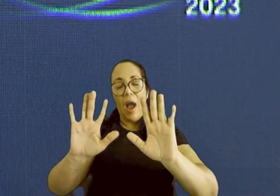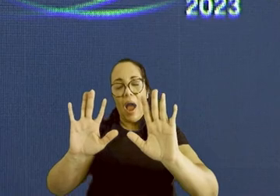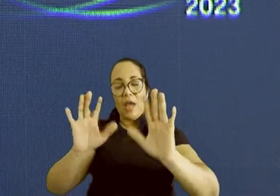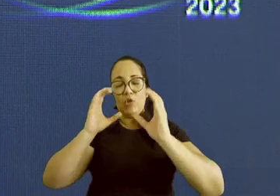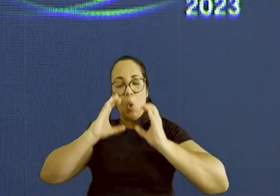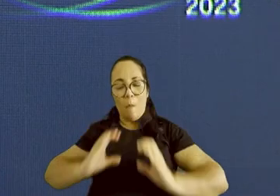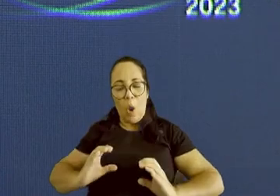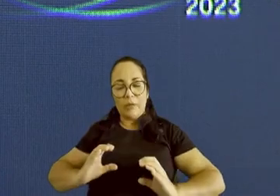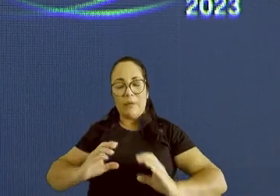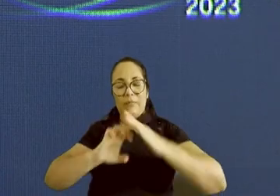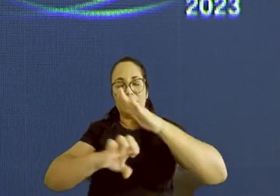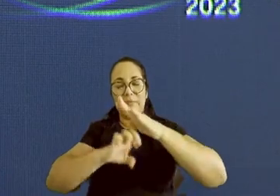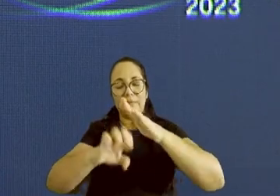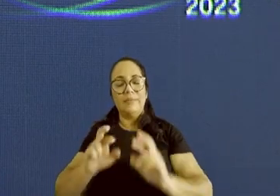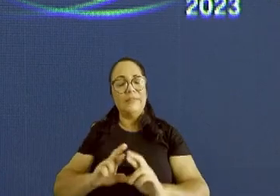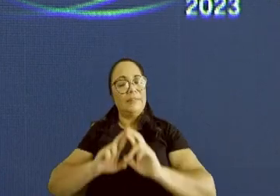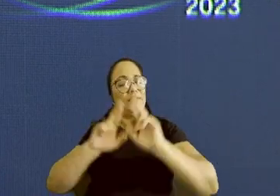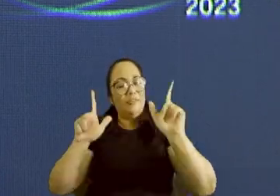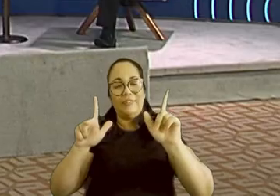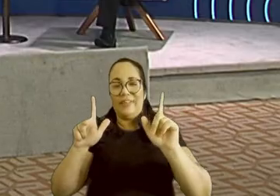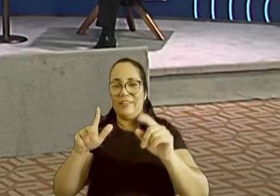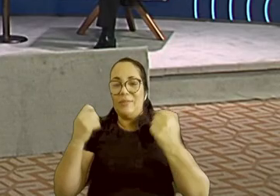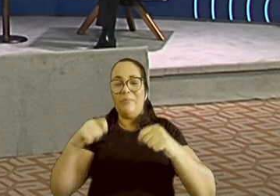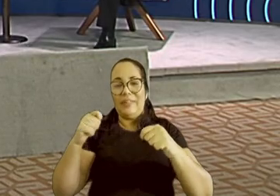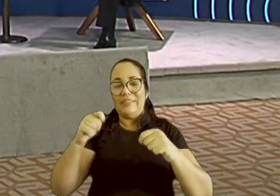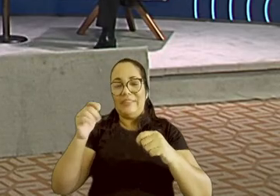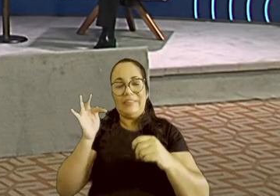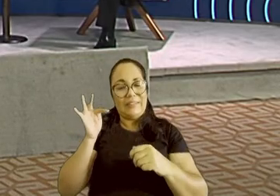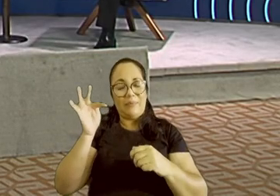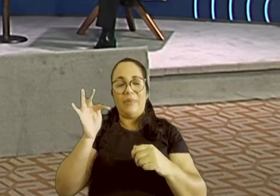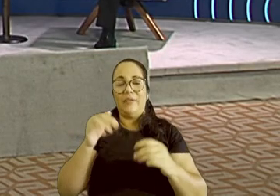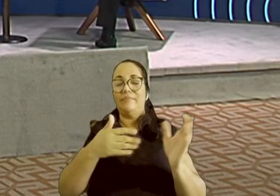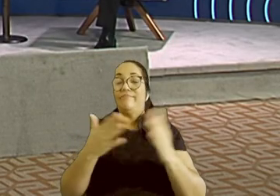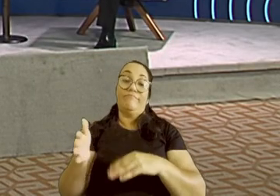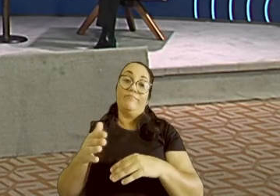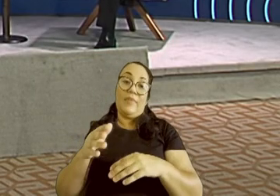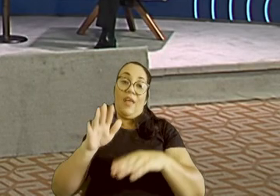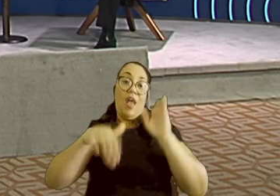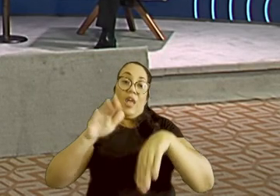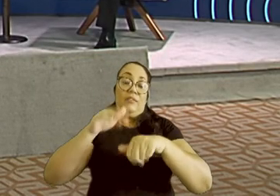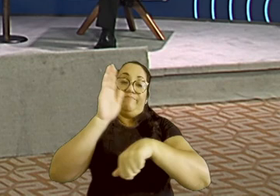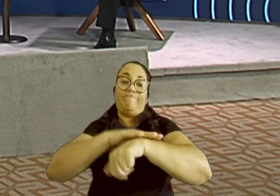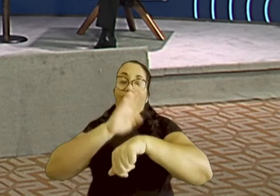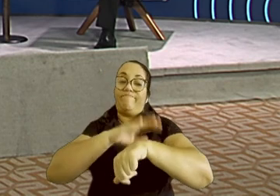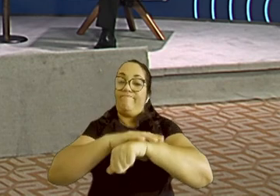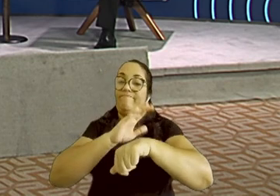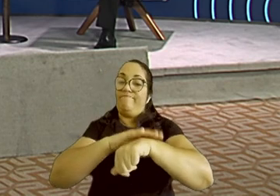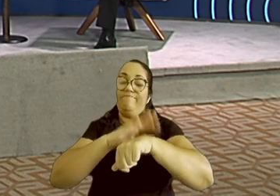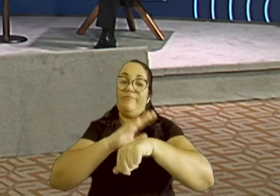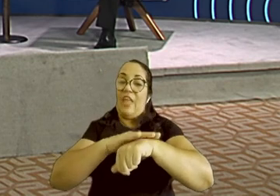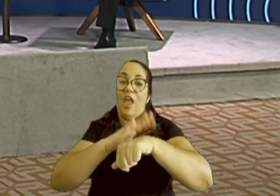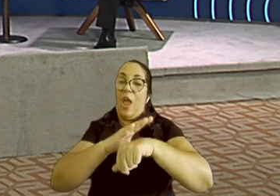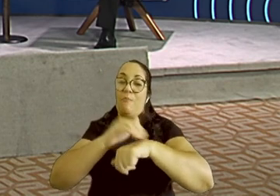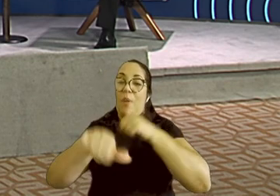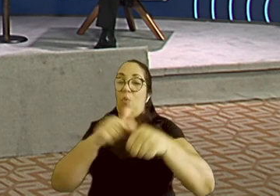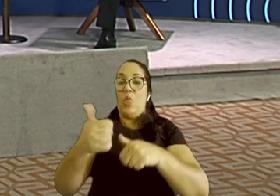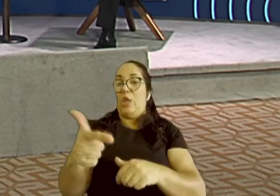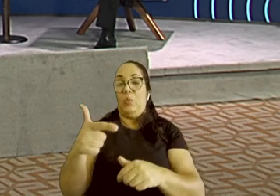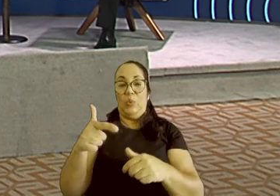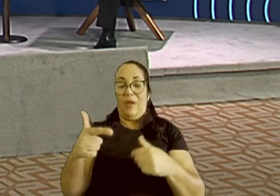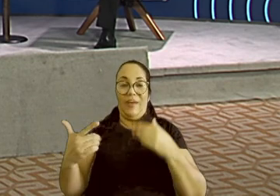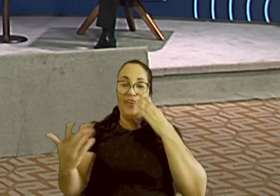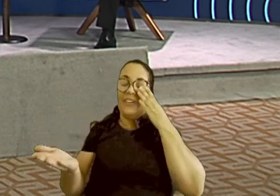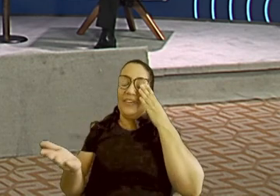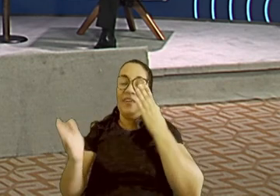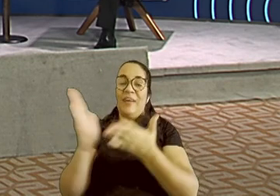rodadas novas não vieram né às vezes não dá tempo de fazer a rodada estão longas né É verdade às vezes alguns empreendedores